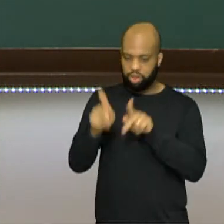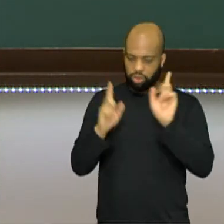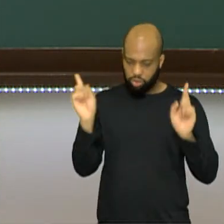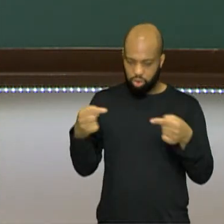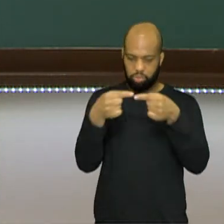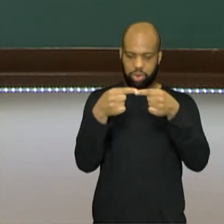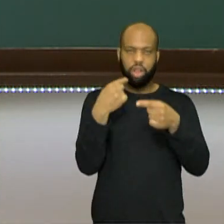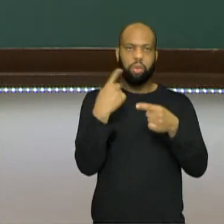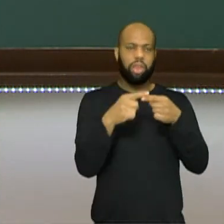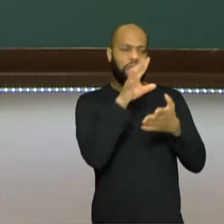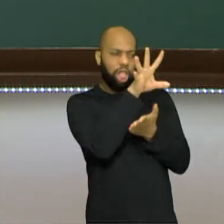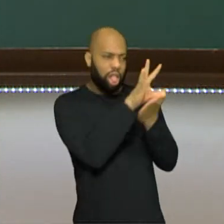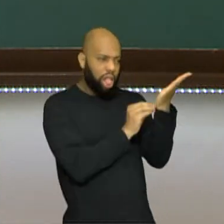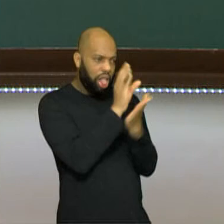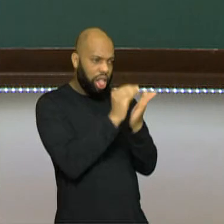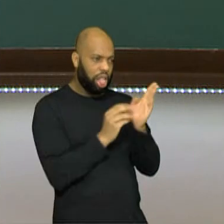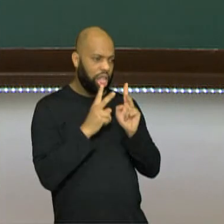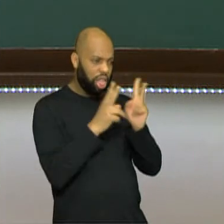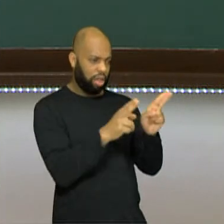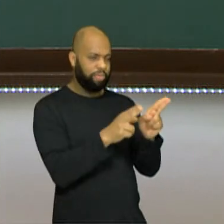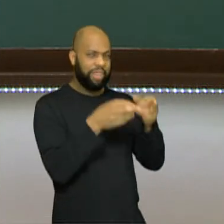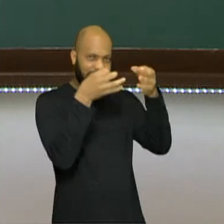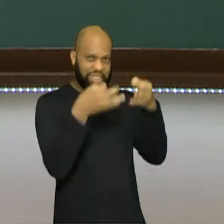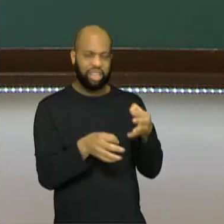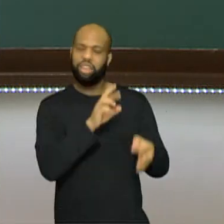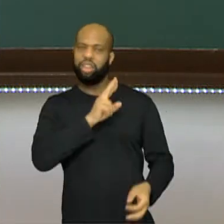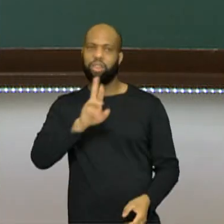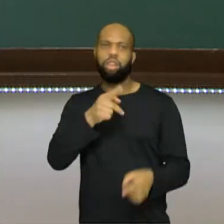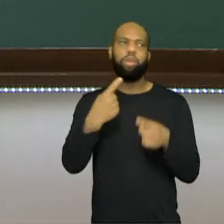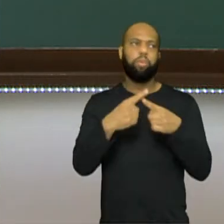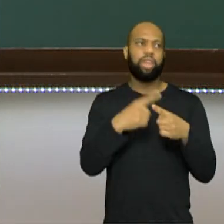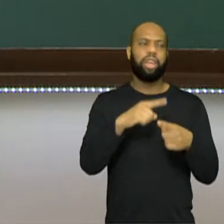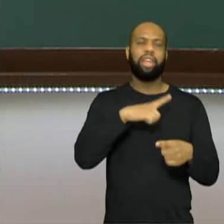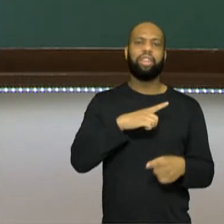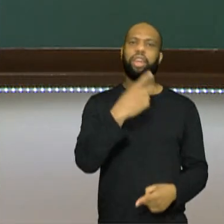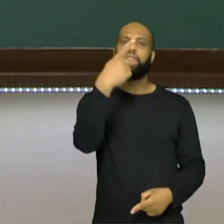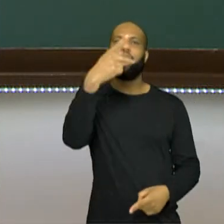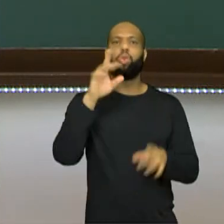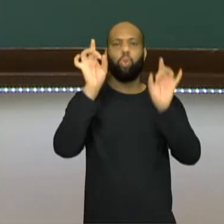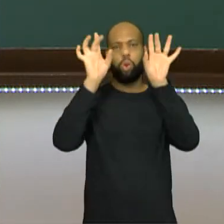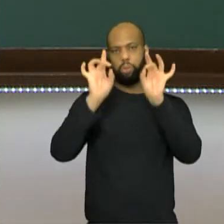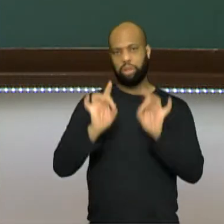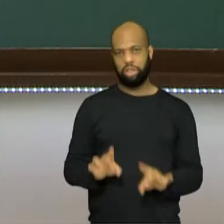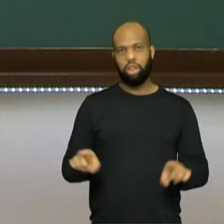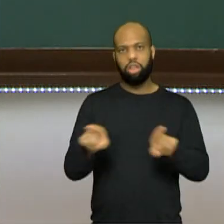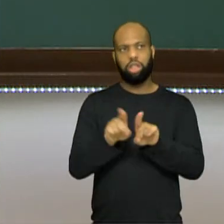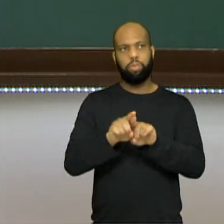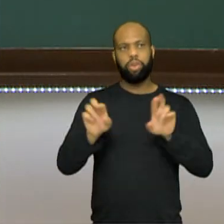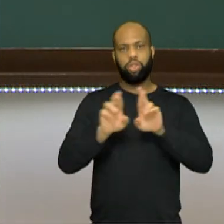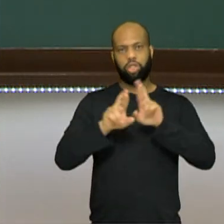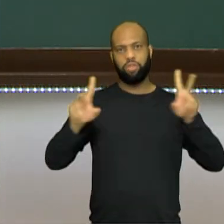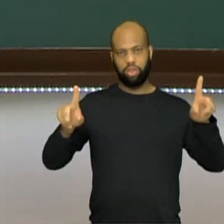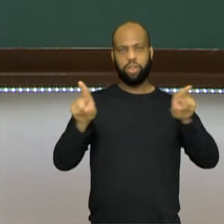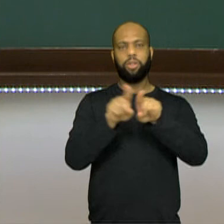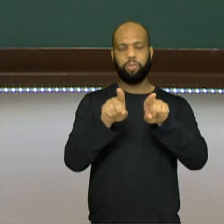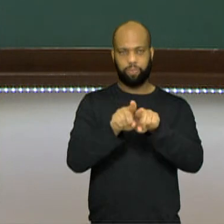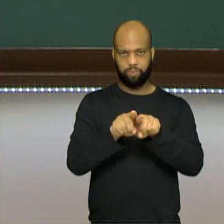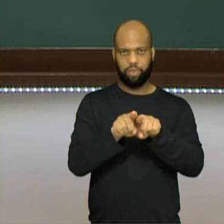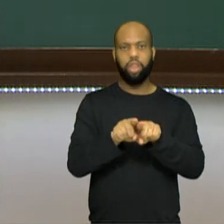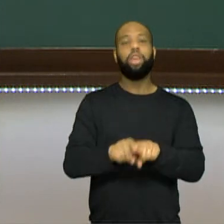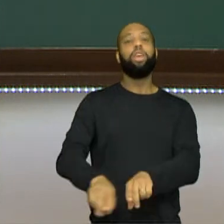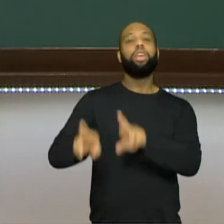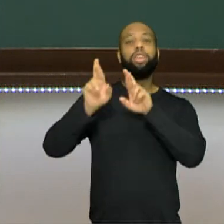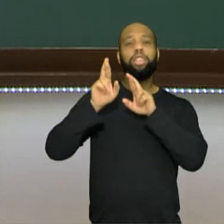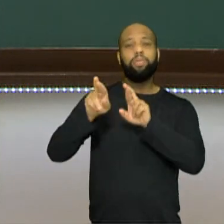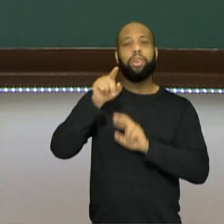Uma cópia fidedigna, ela nunca vai dar certo, porque você tem as suas especificidades e as suas diferenças também. Espero